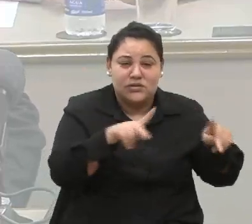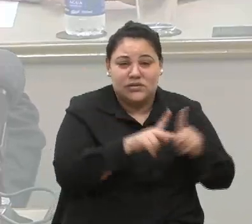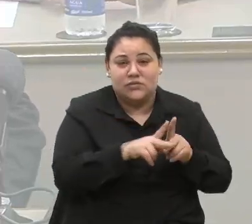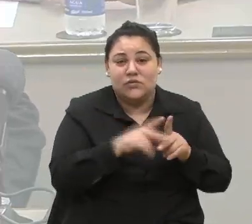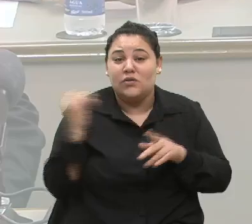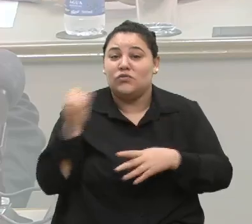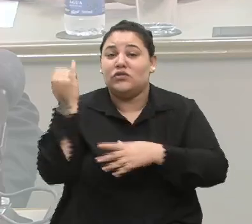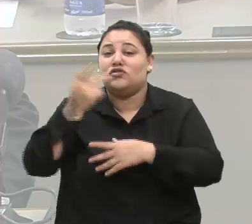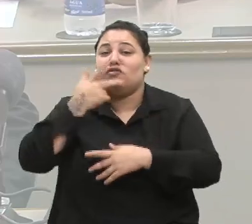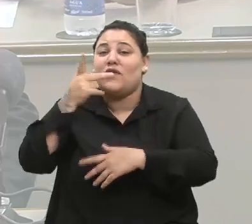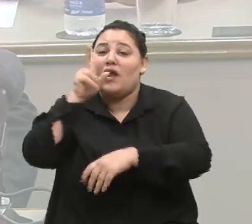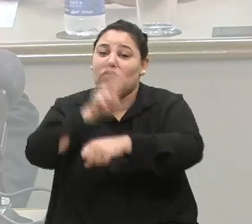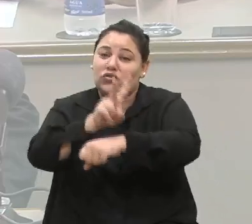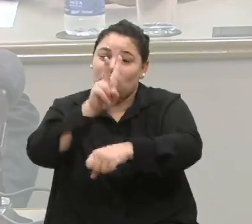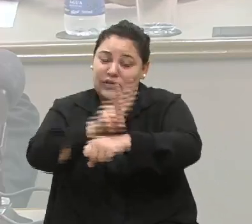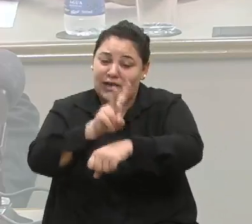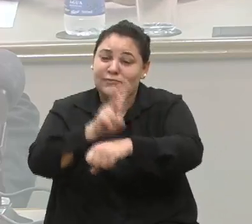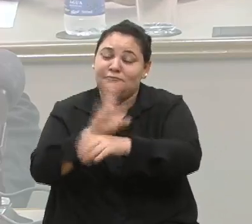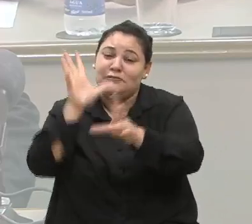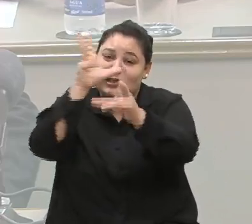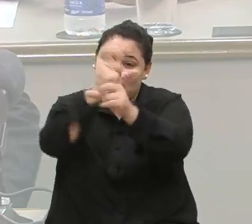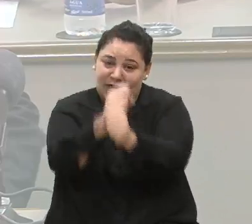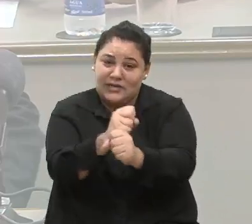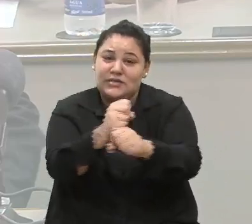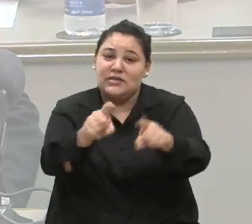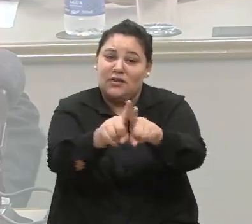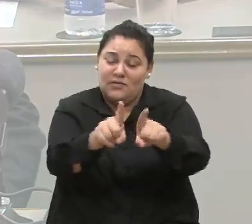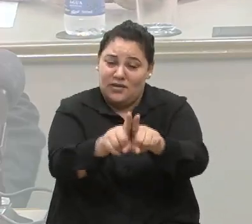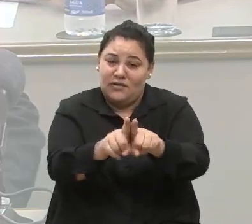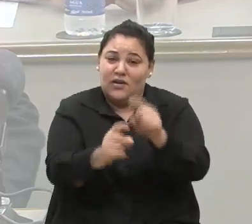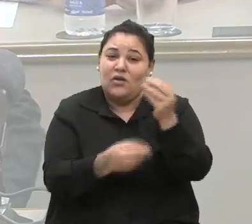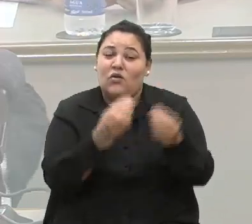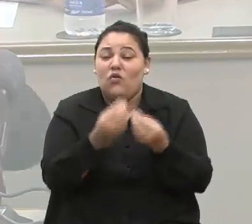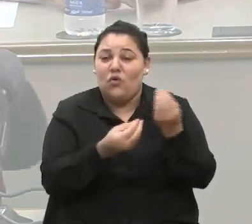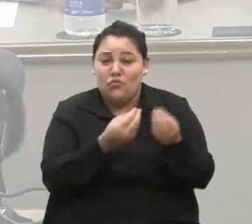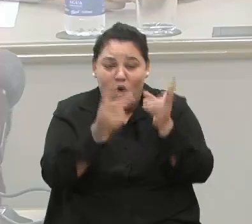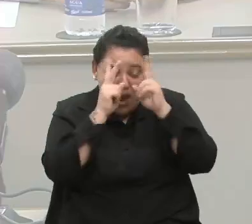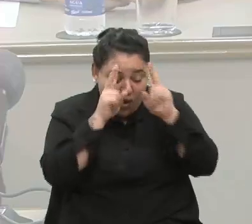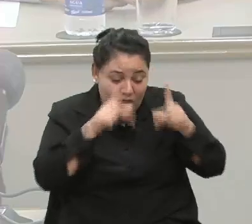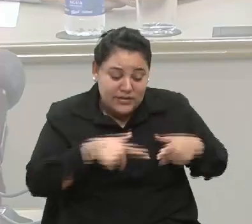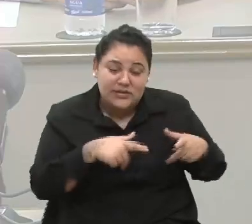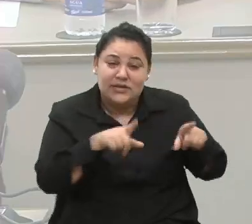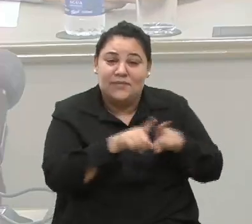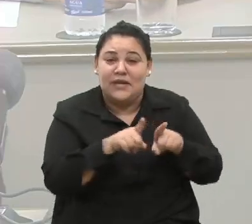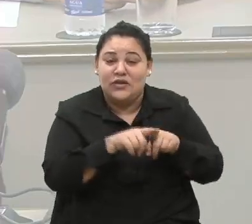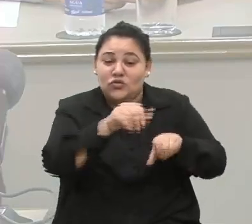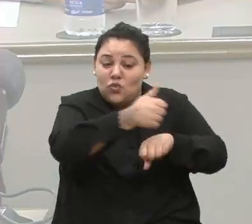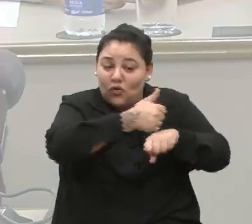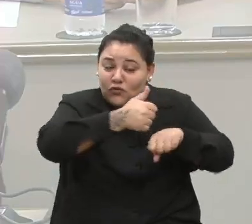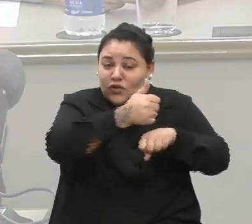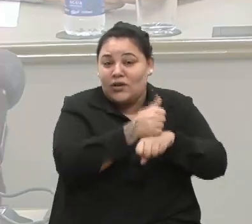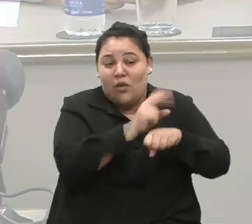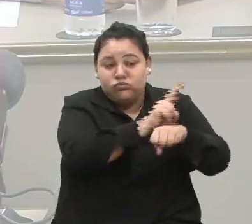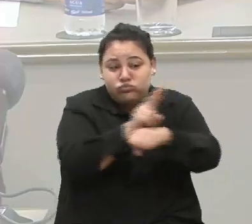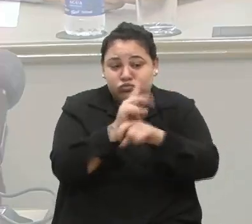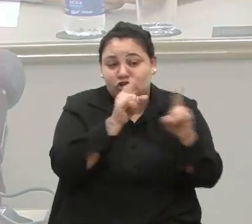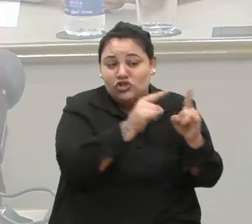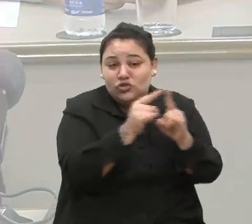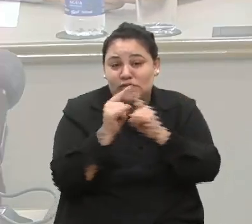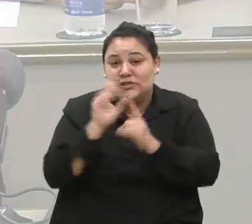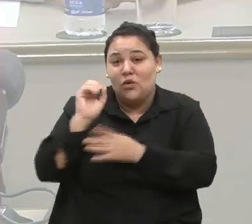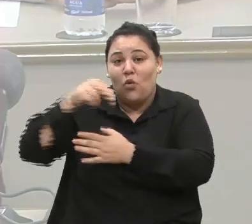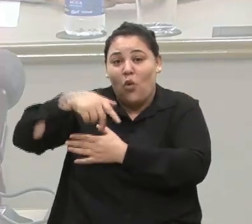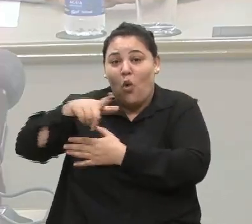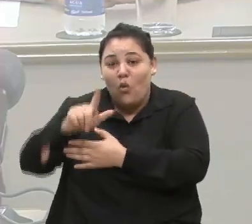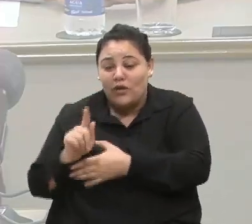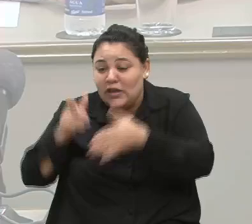proteção e o cuidado com os animais, bem como um reconhecimento aos protetores e ONGs que dedicam suas